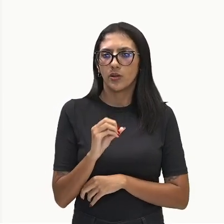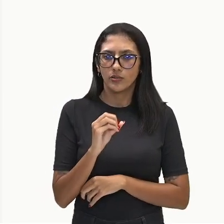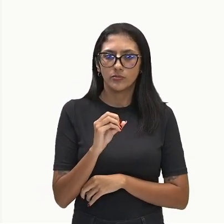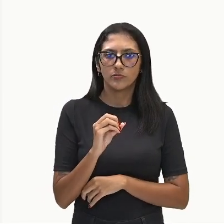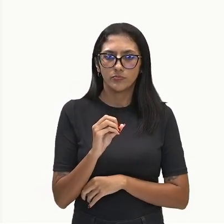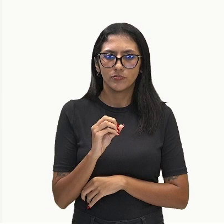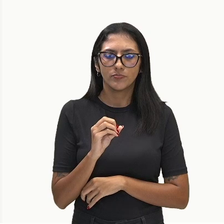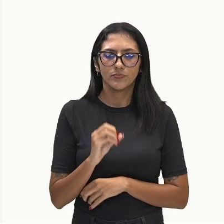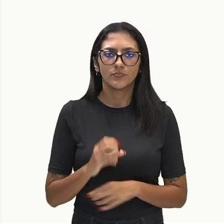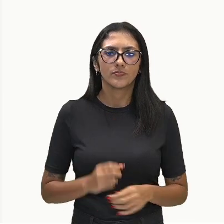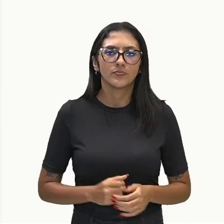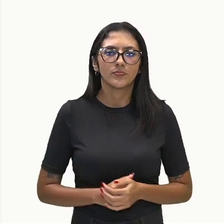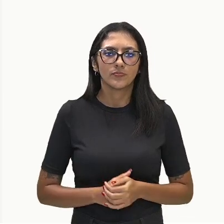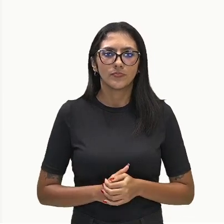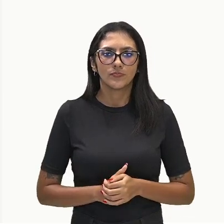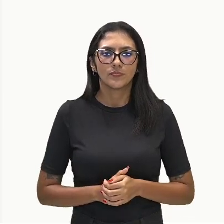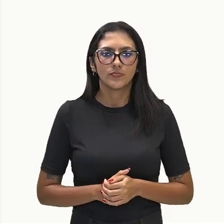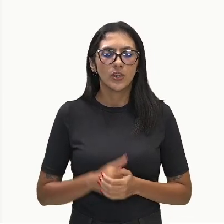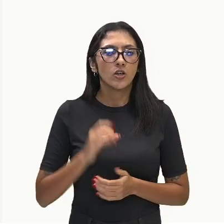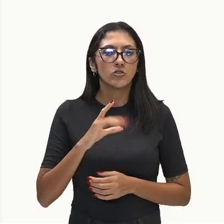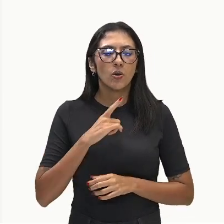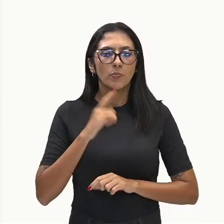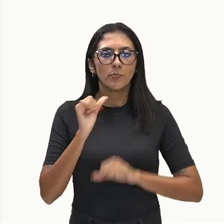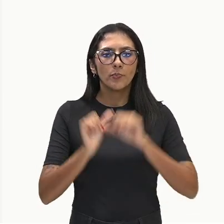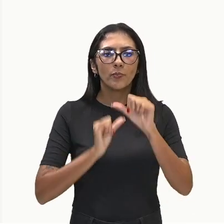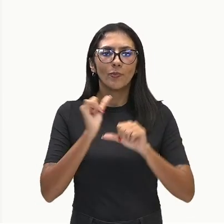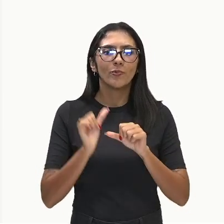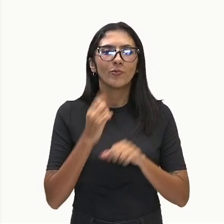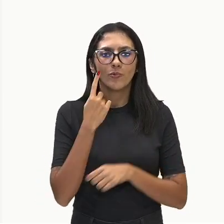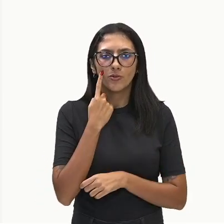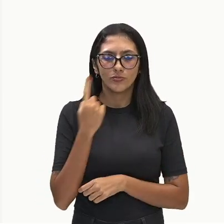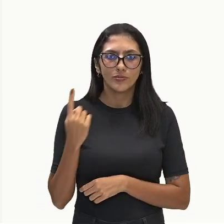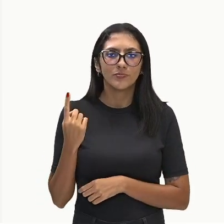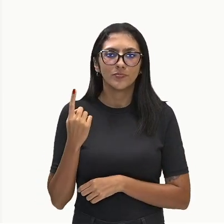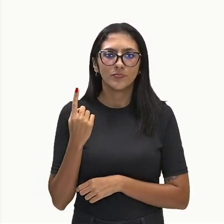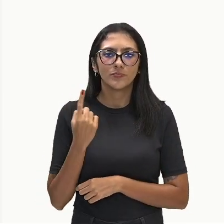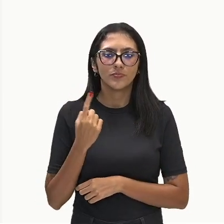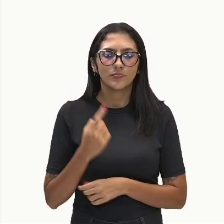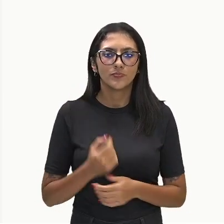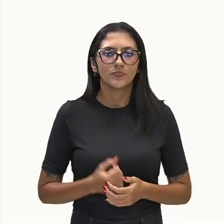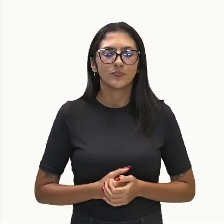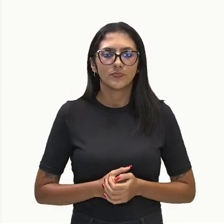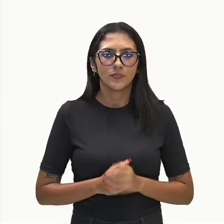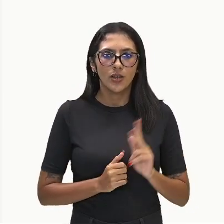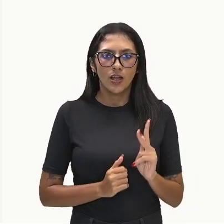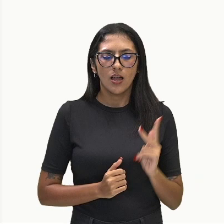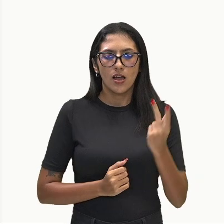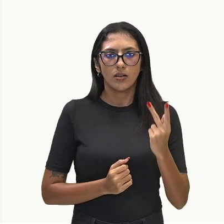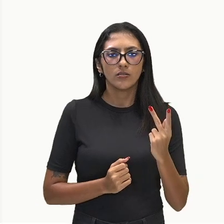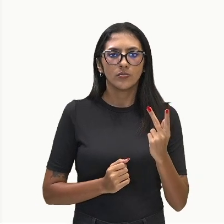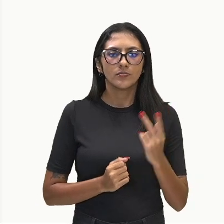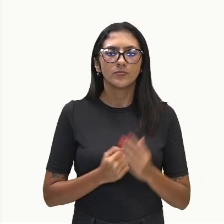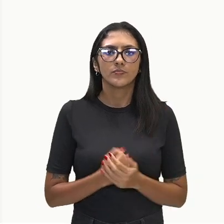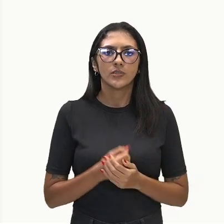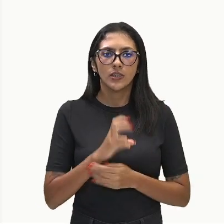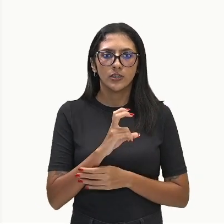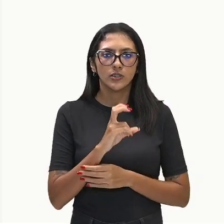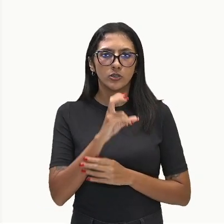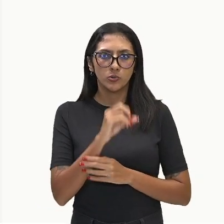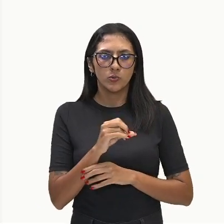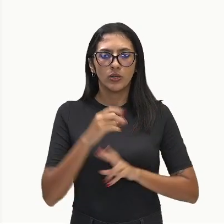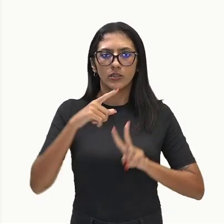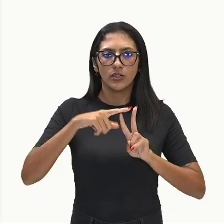triângulo equilátero. É só a gente substituir aqui na fórmula que a gente acabou de criar. A altura vai ser 50